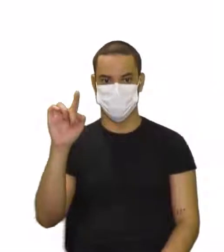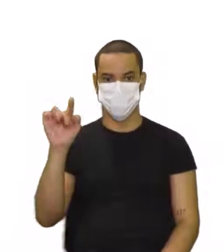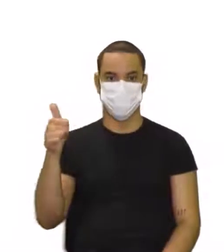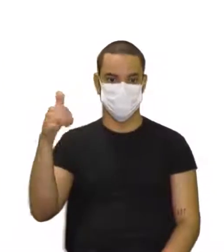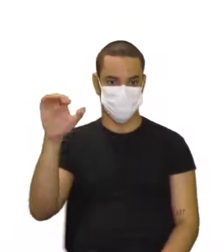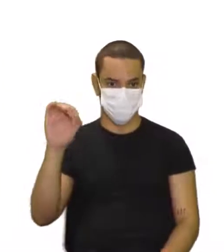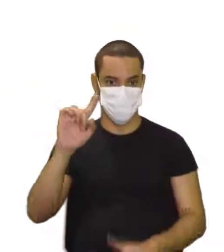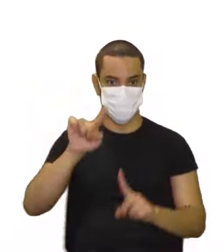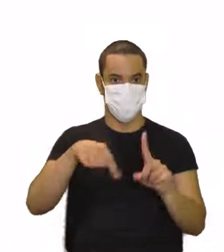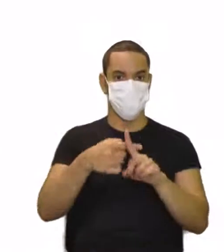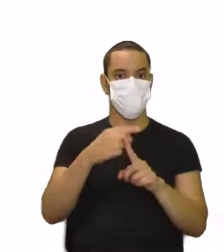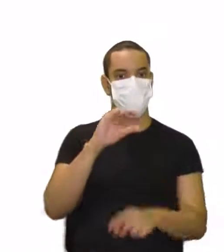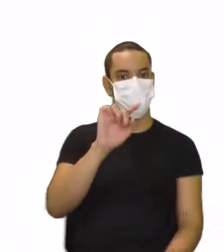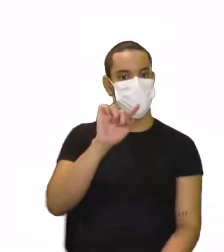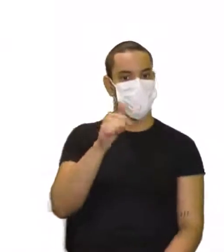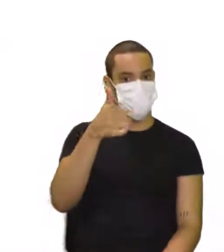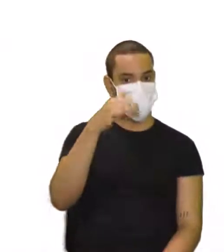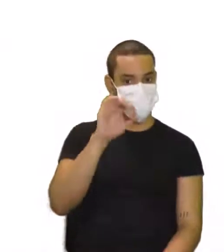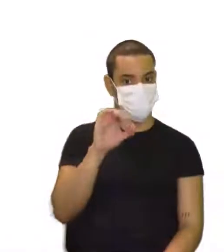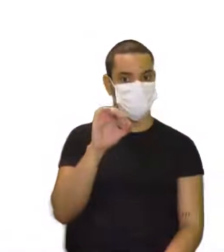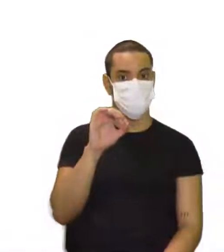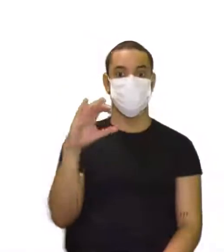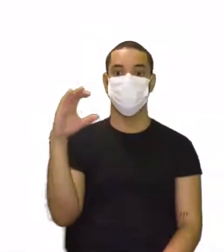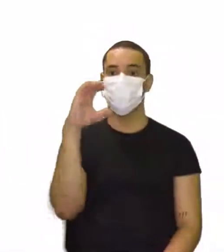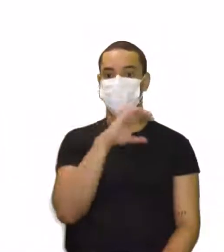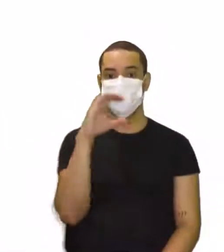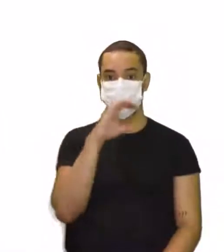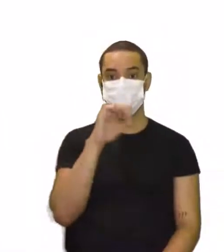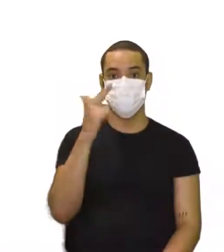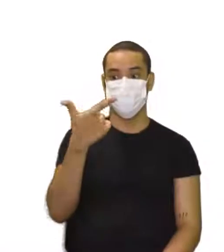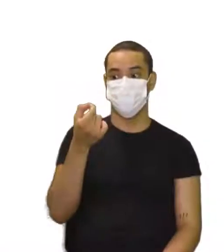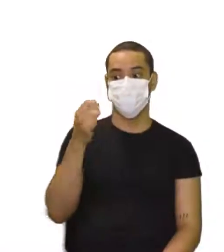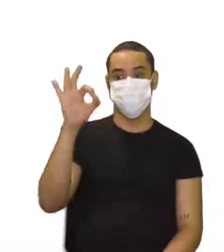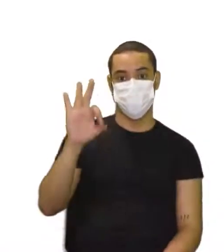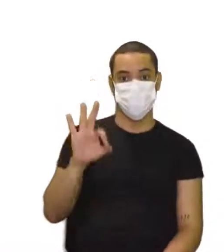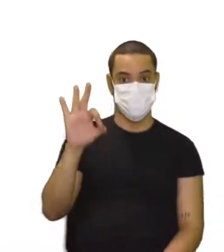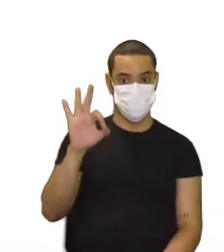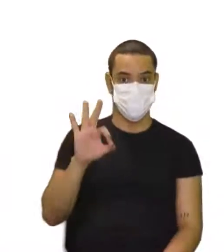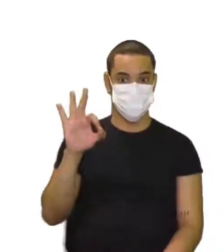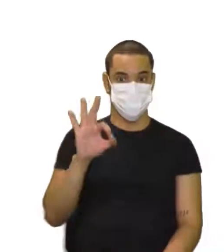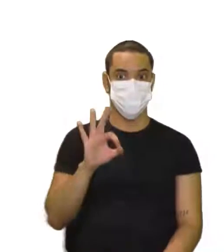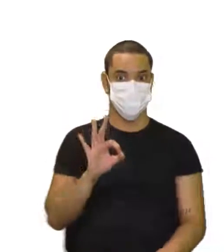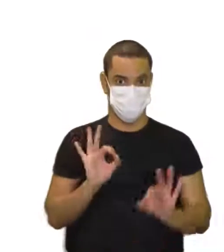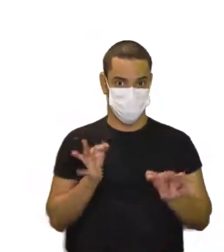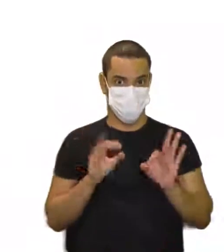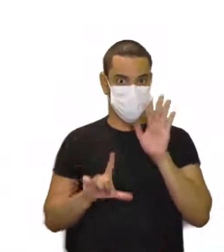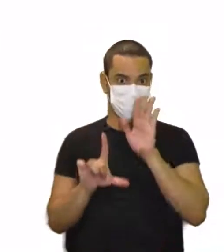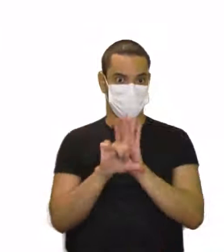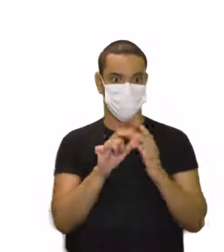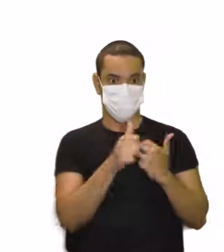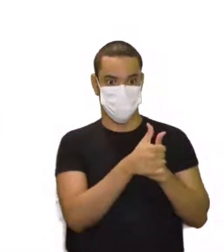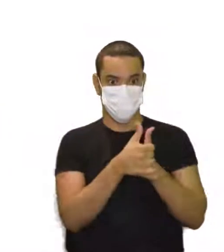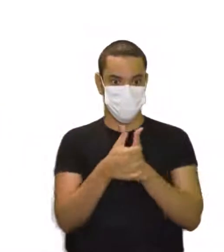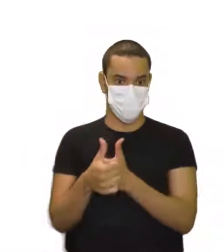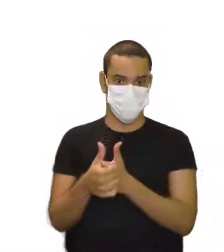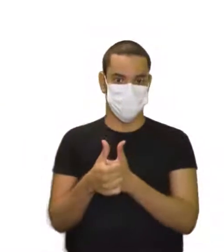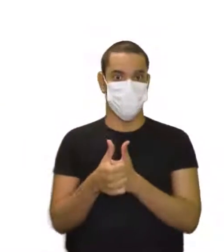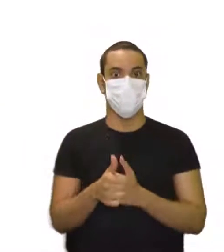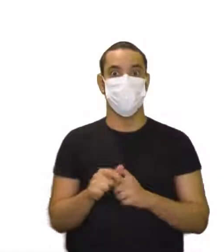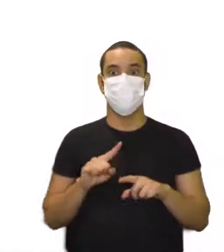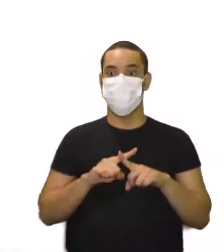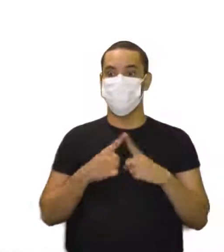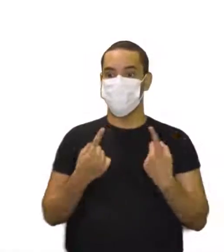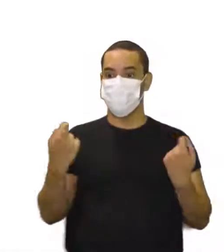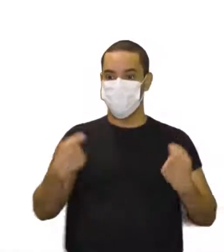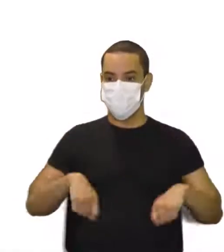10%, eu teria uma velocidade de 20% da luz, certo? Pela lei relativística, nós vamos ter outro resultado.